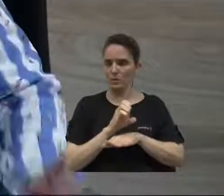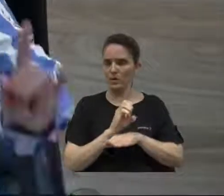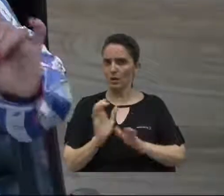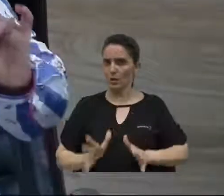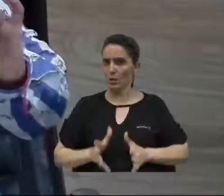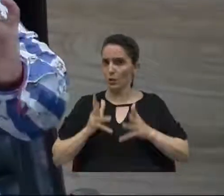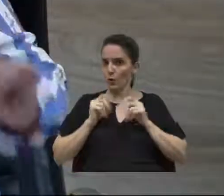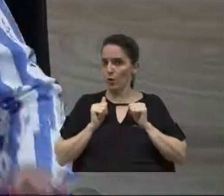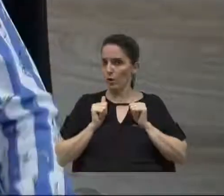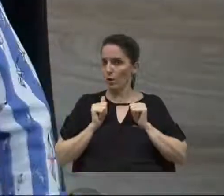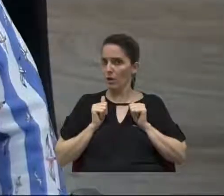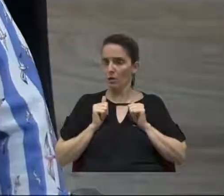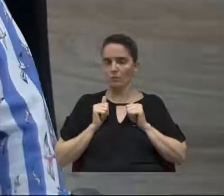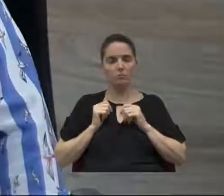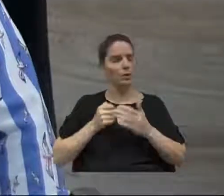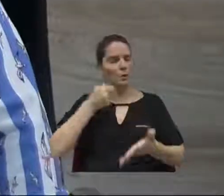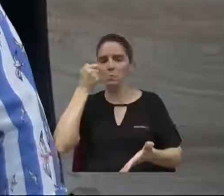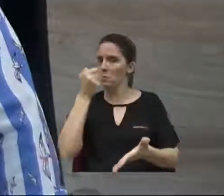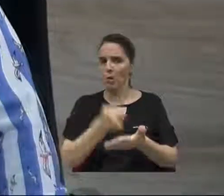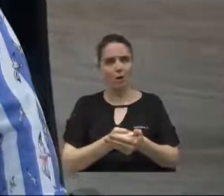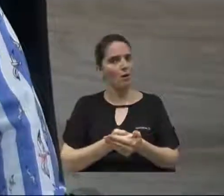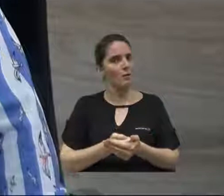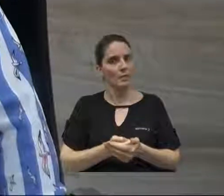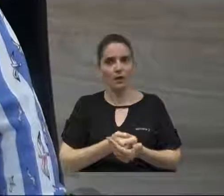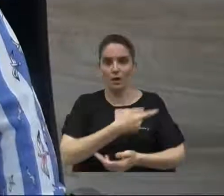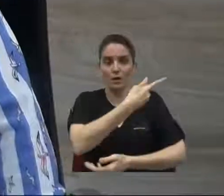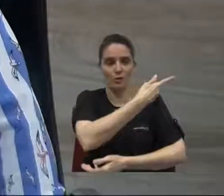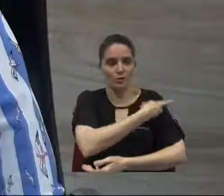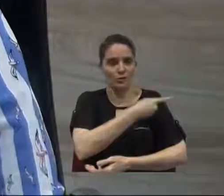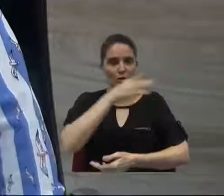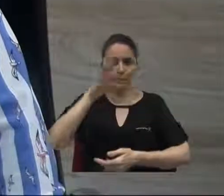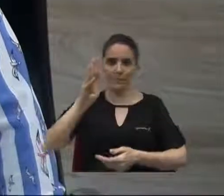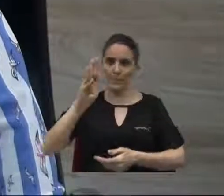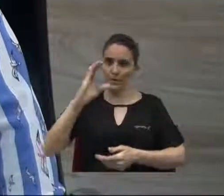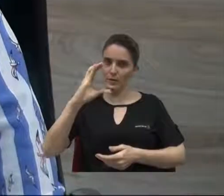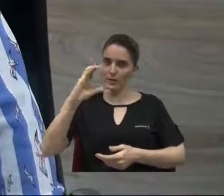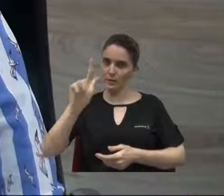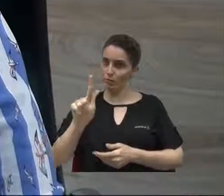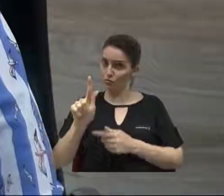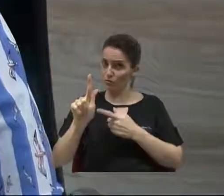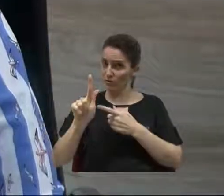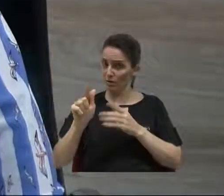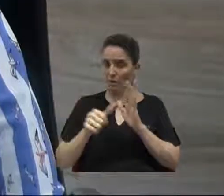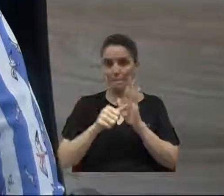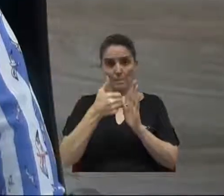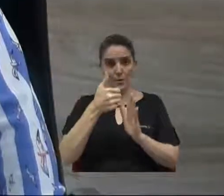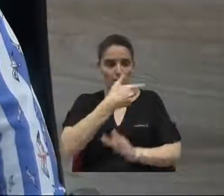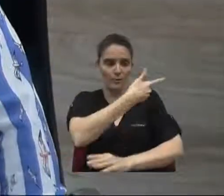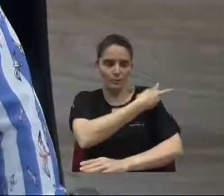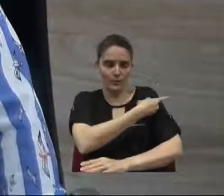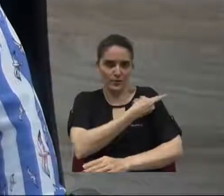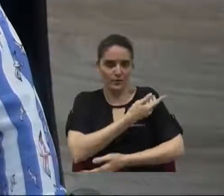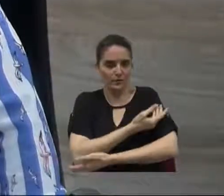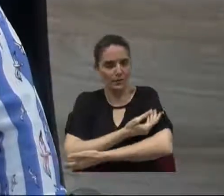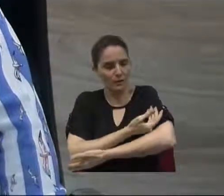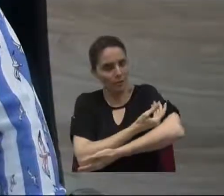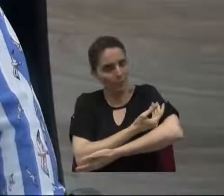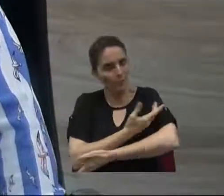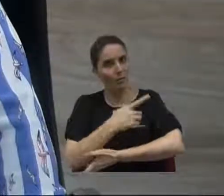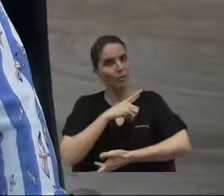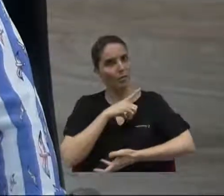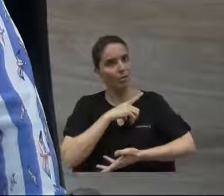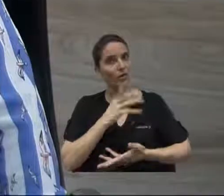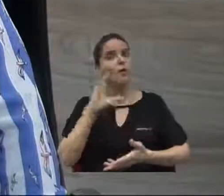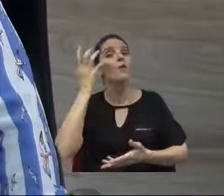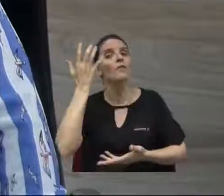não era obrigado a vacinar a BCG, que é uma das primeiras vacinas que a criança faz. O que